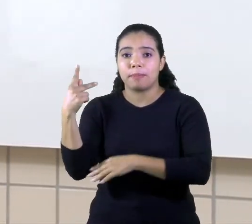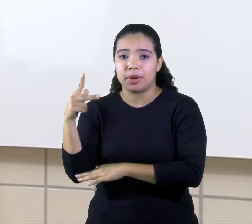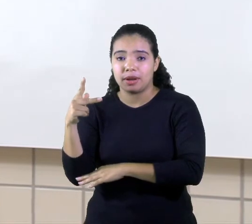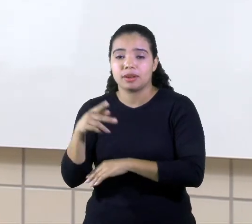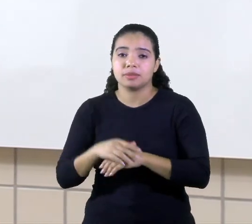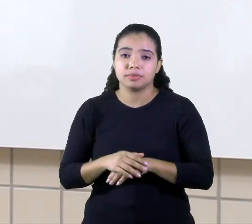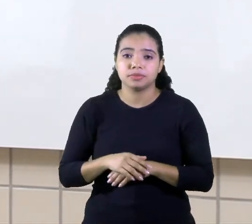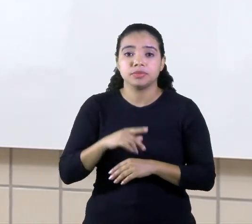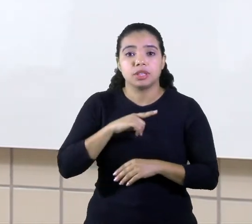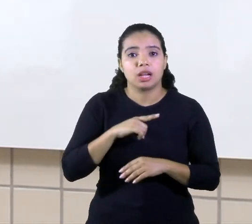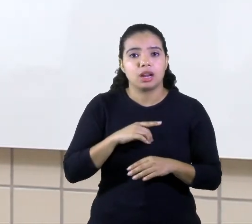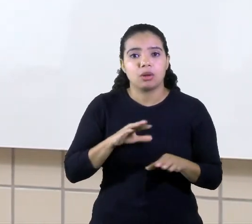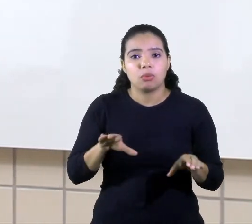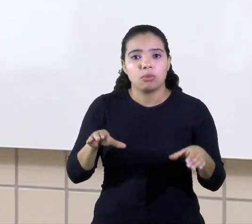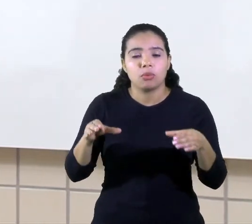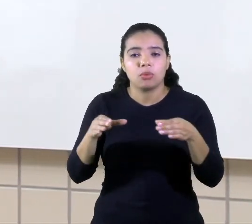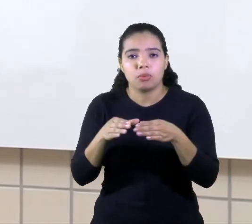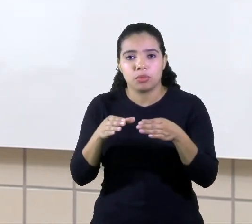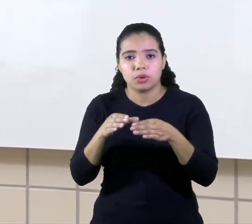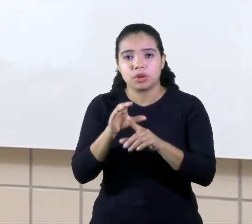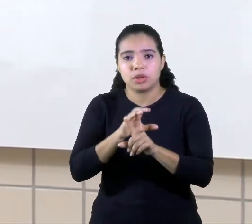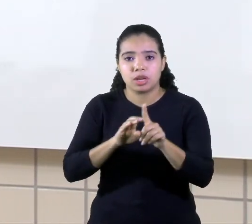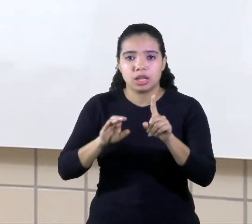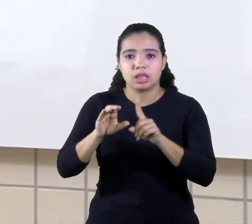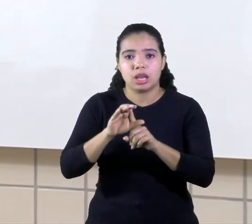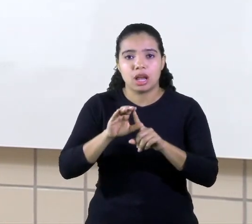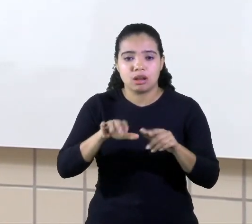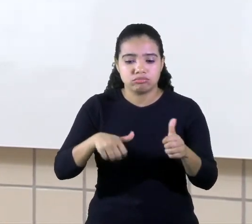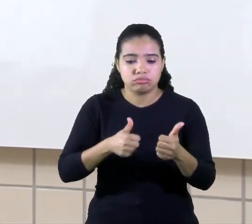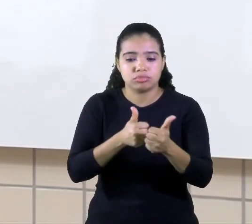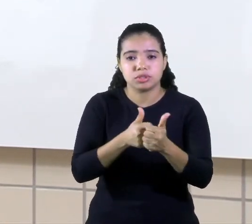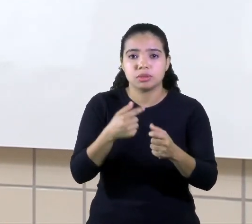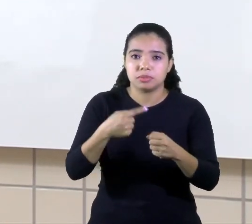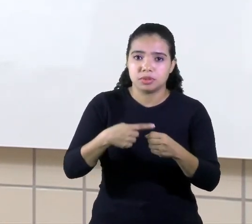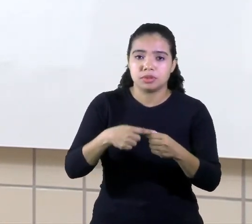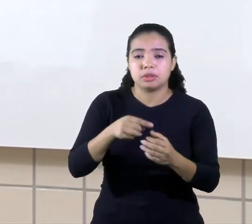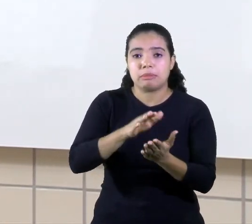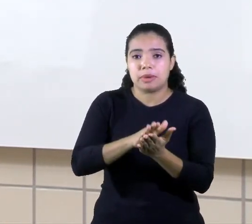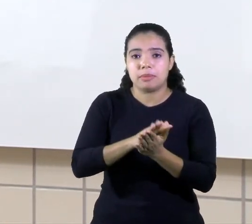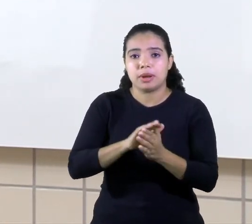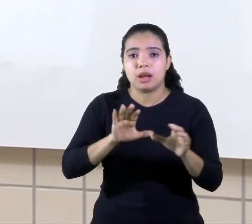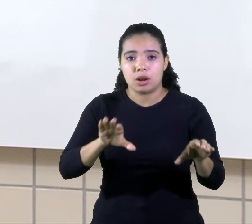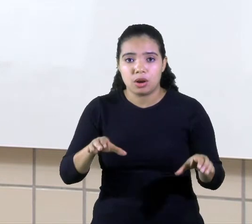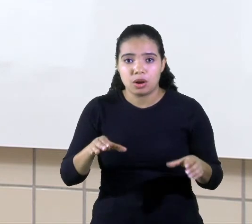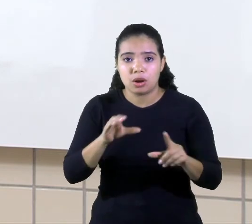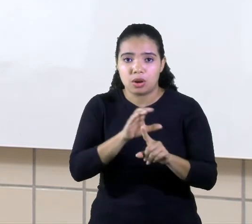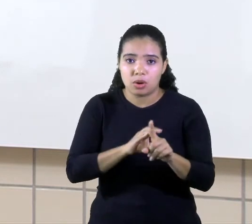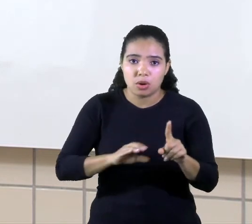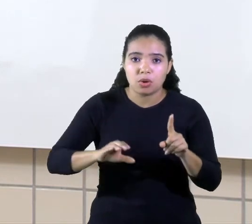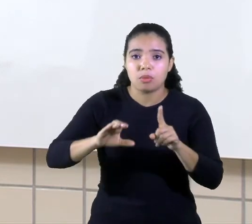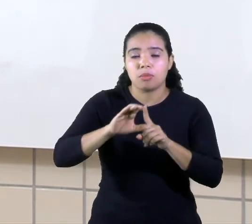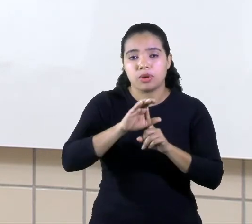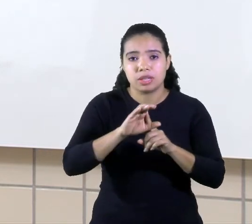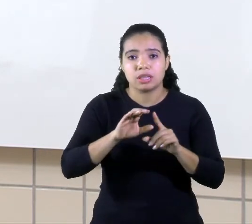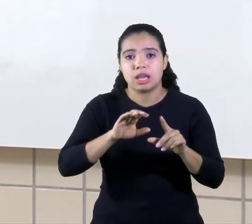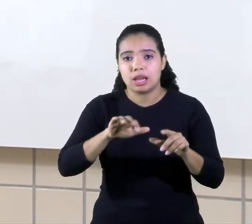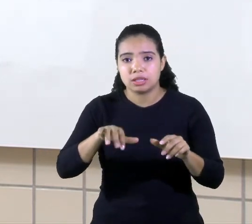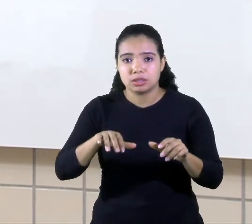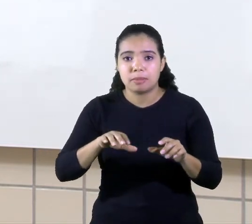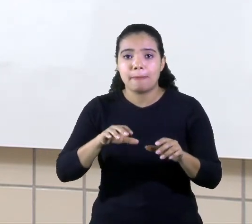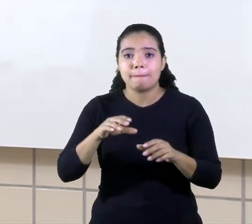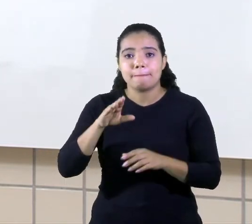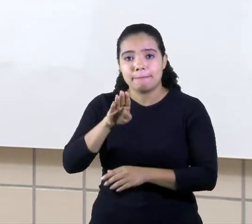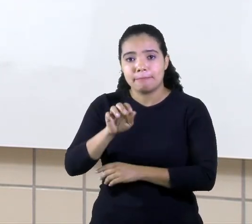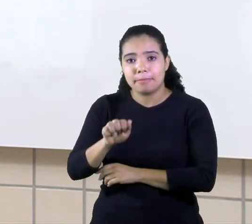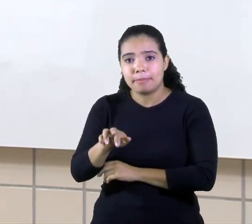uma comunidade aqui próximo ao nosso município de Palmas, a comunidade Barra da Aroeira. A comunidade